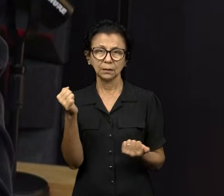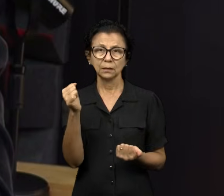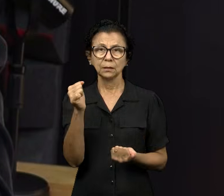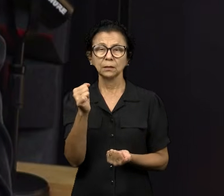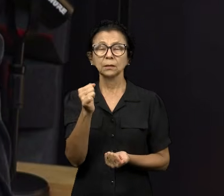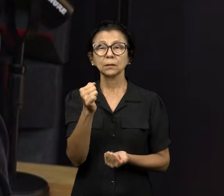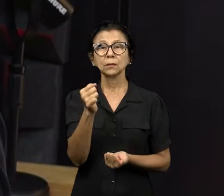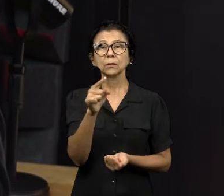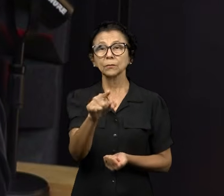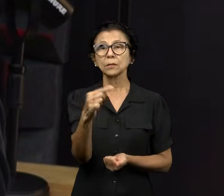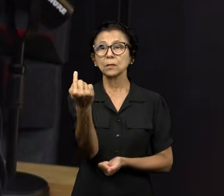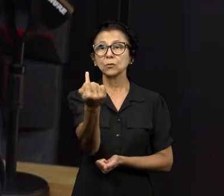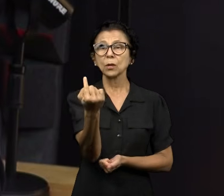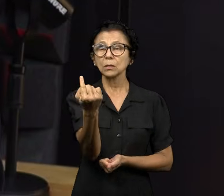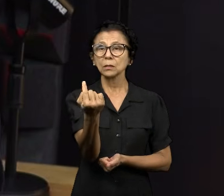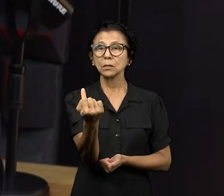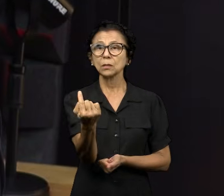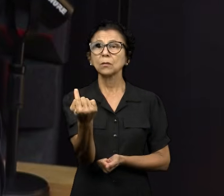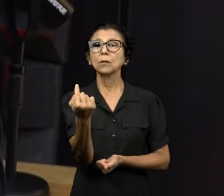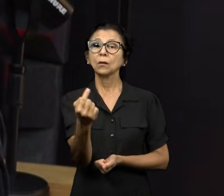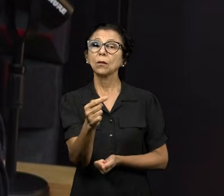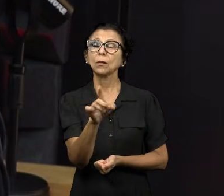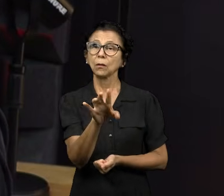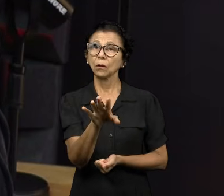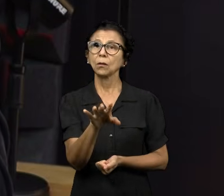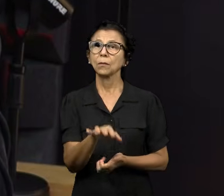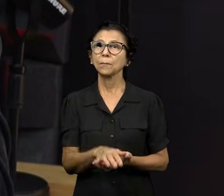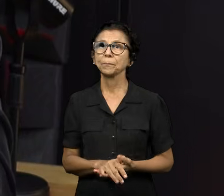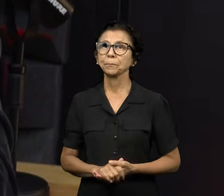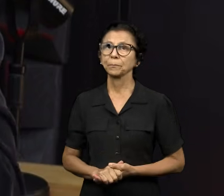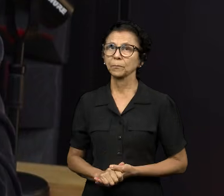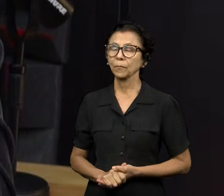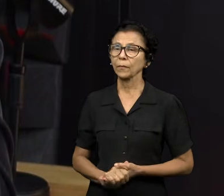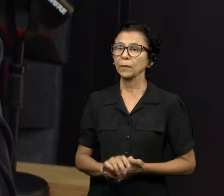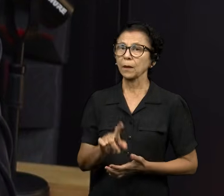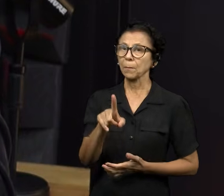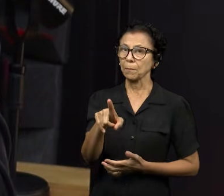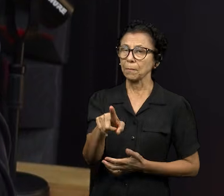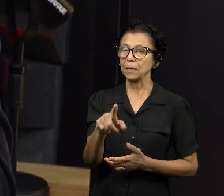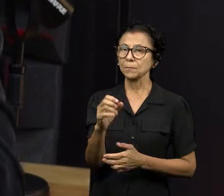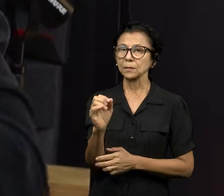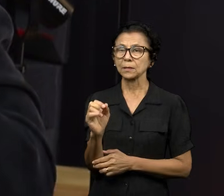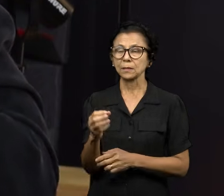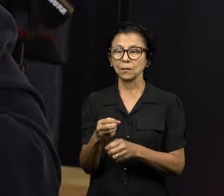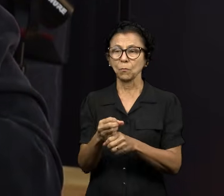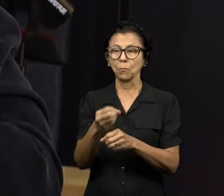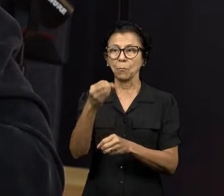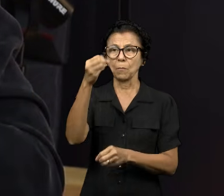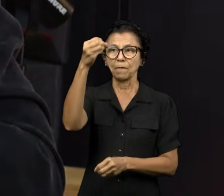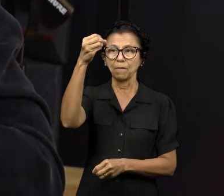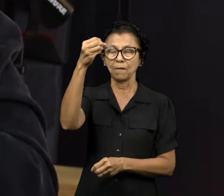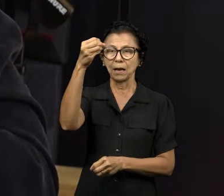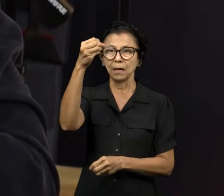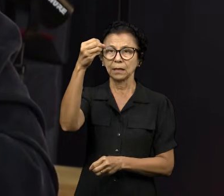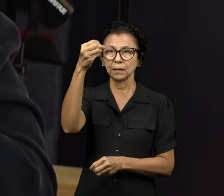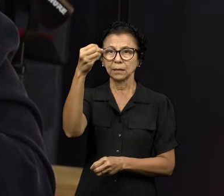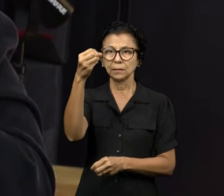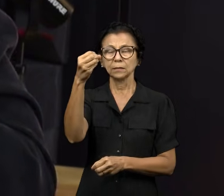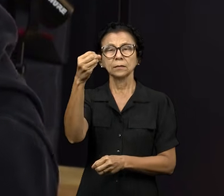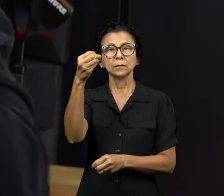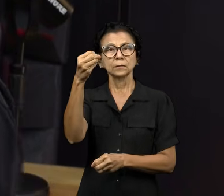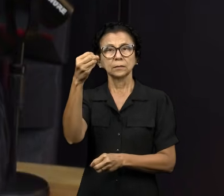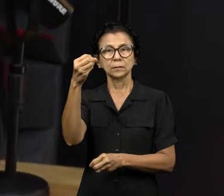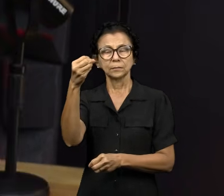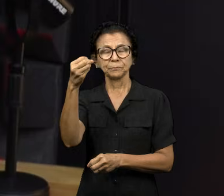vai tomar decisões erradas, mas ela fez questão de dizer, mas você está atado ao fecho. Você está escondido